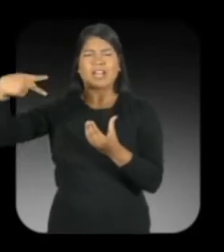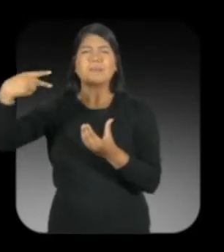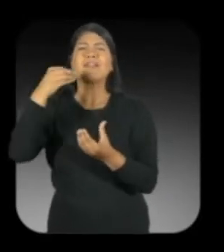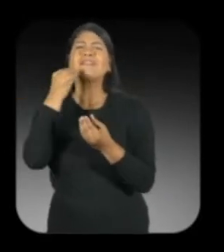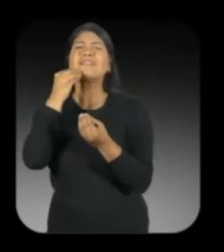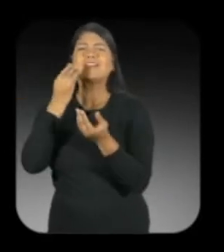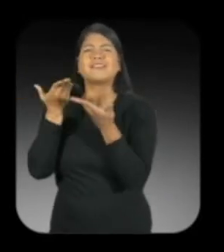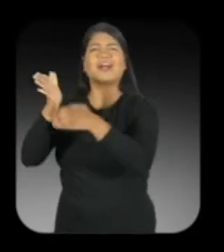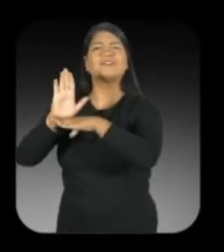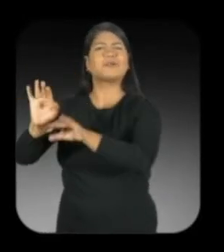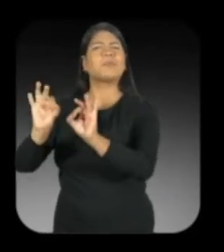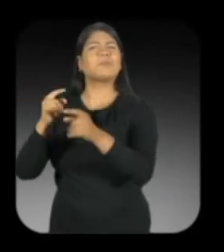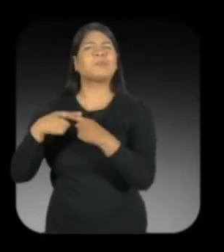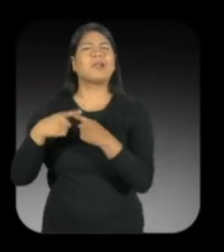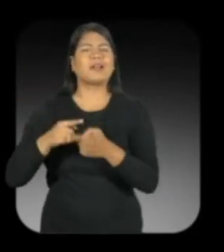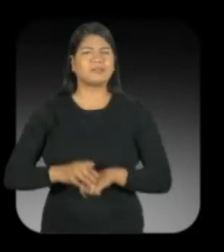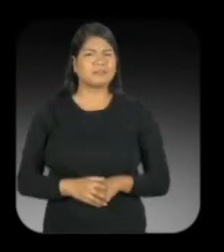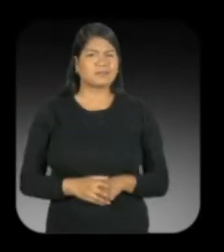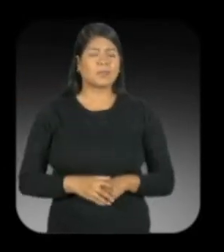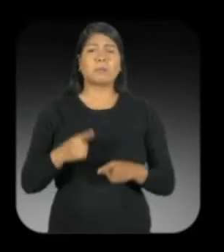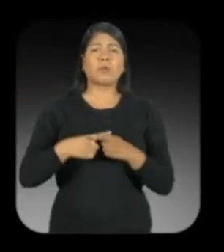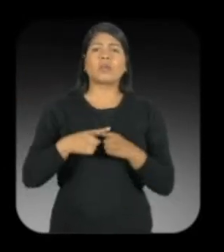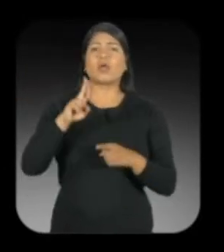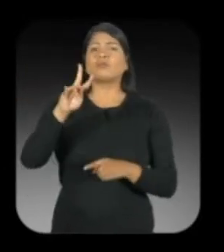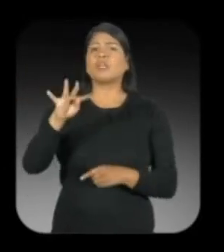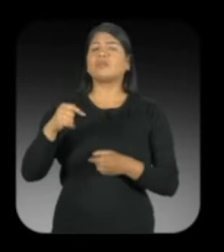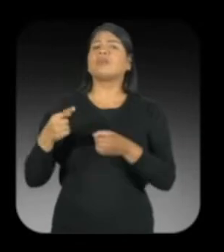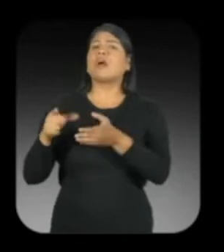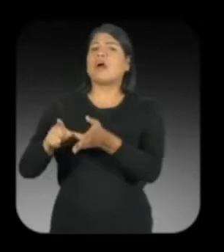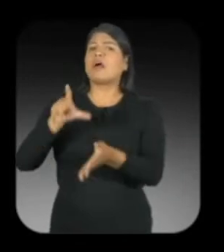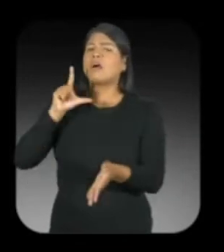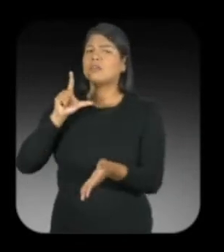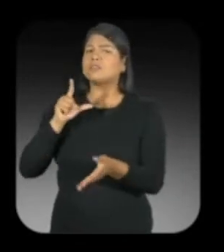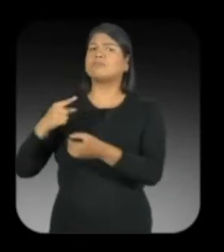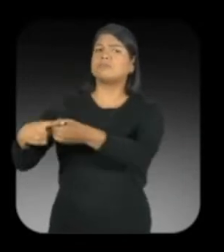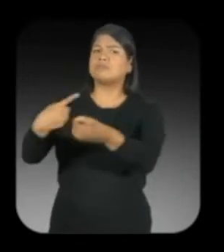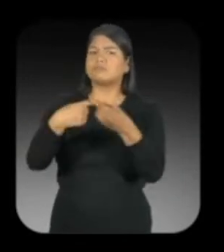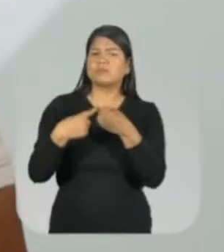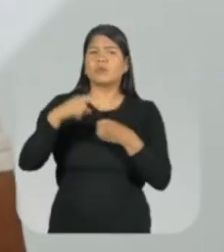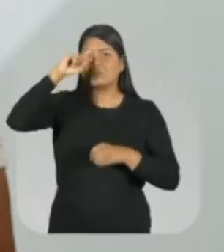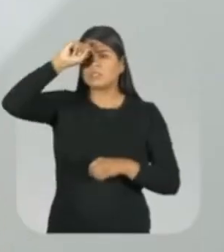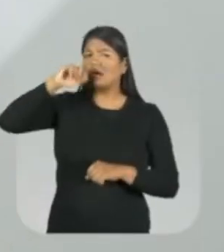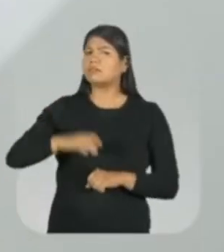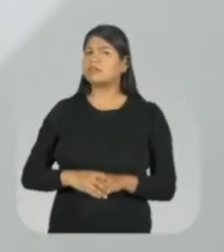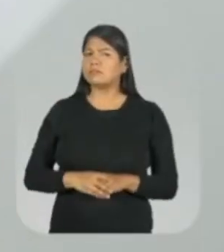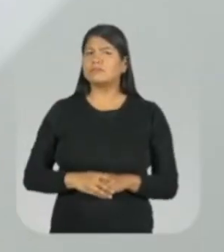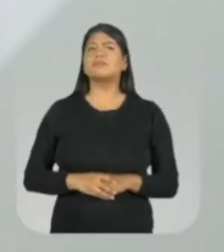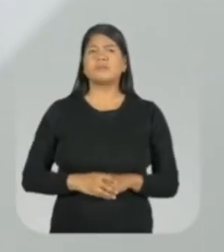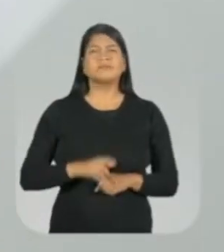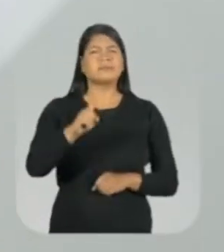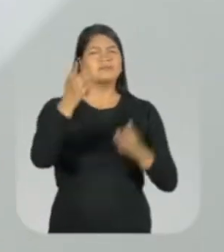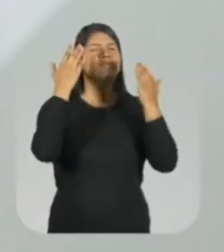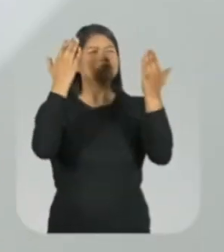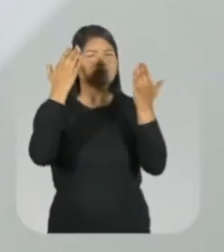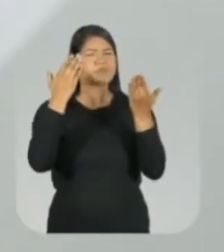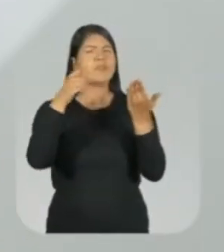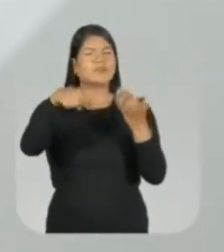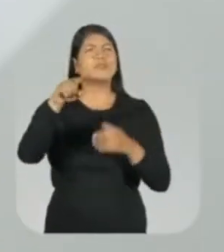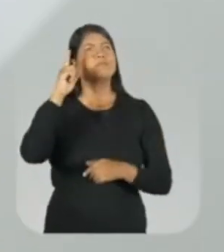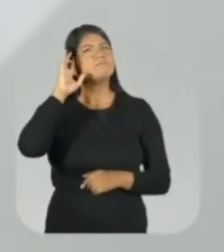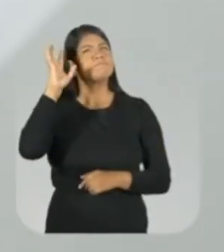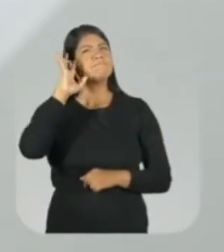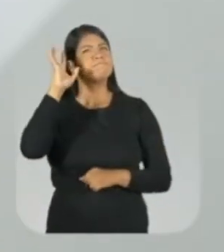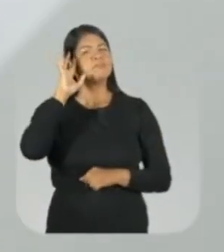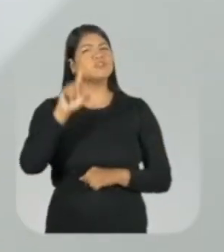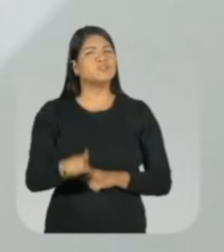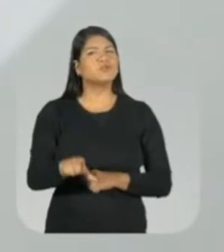Zona Leste antes? Porque ele não levou as UTIs ao interior antes? São perguntas que vão te ajudar a tomar